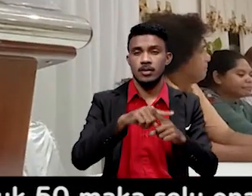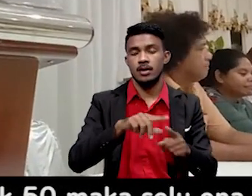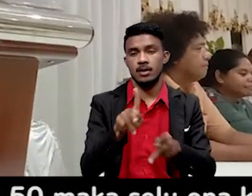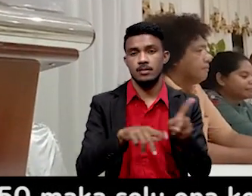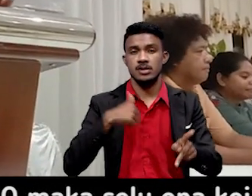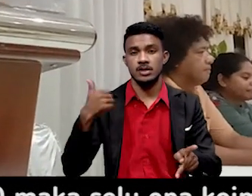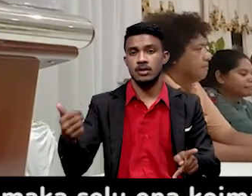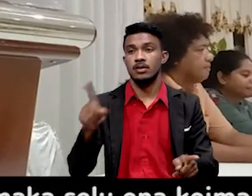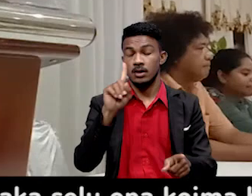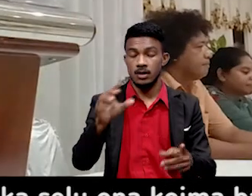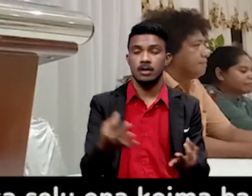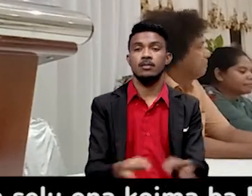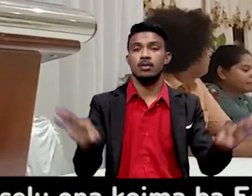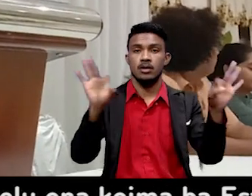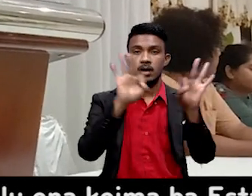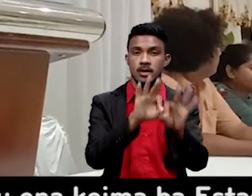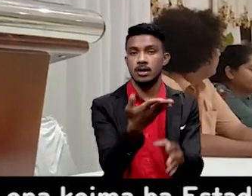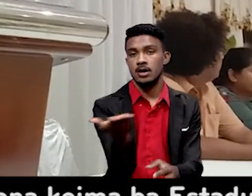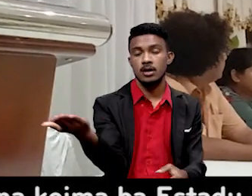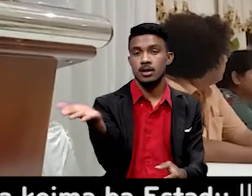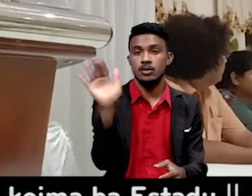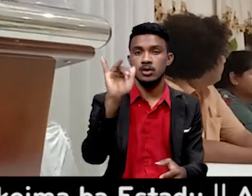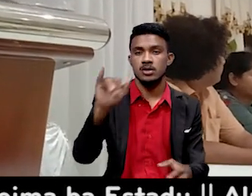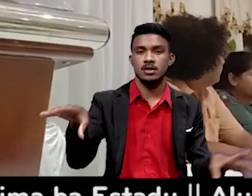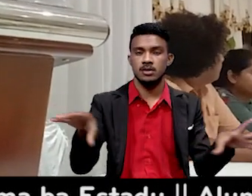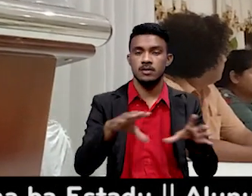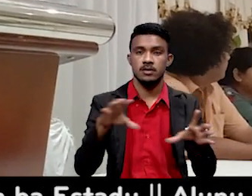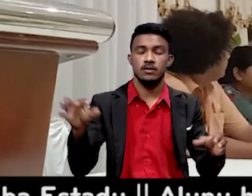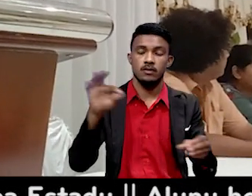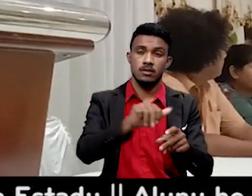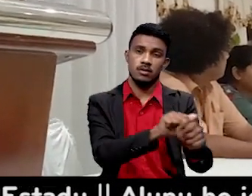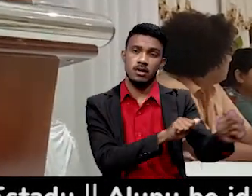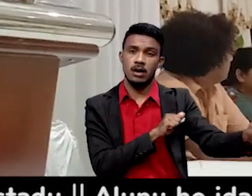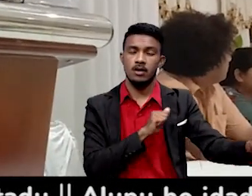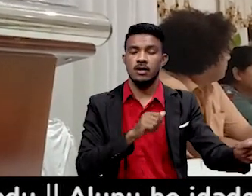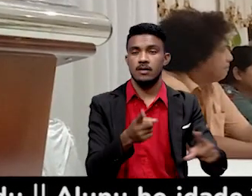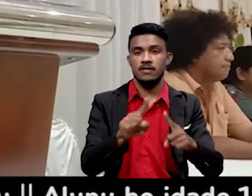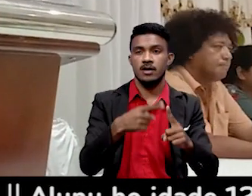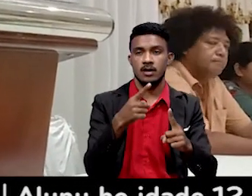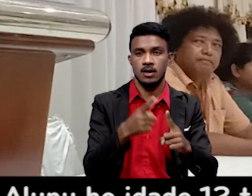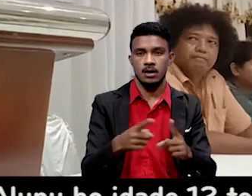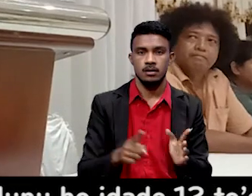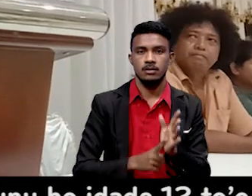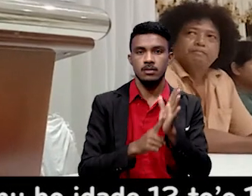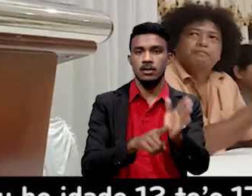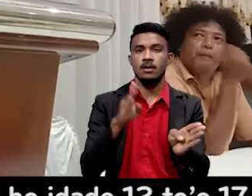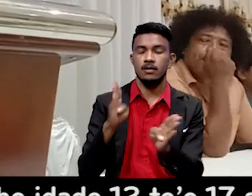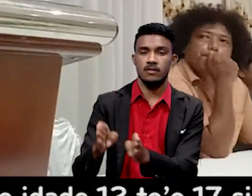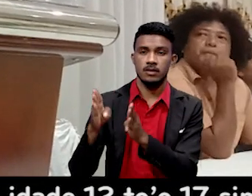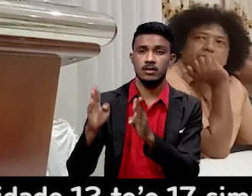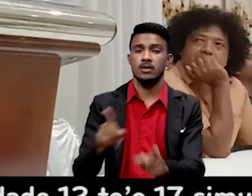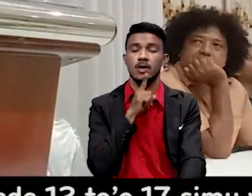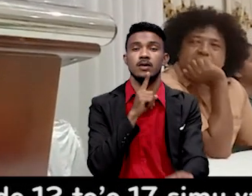importante. Se te pode ser a serviço do profissional, mas ele pode ser a tua notícia para estar a fatos, não